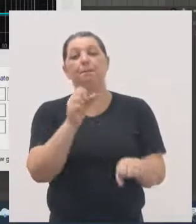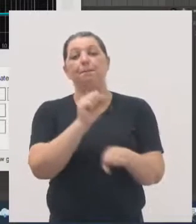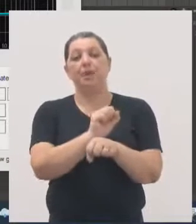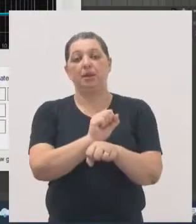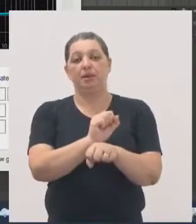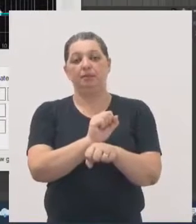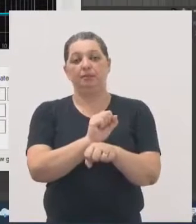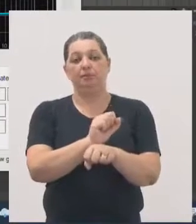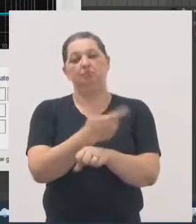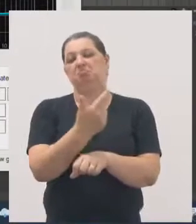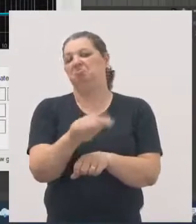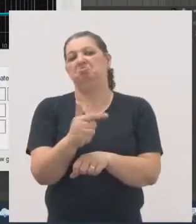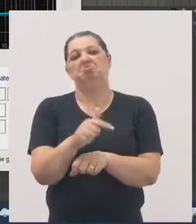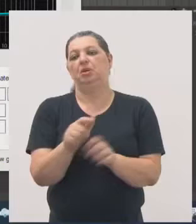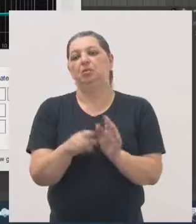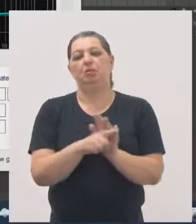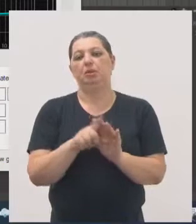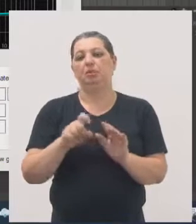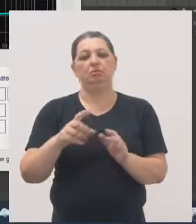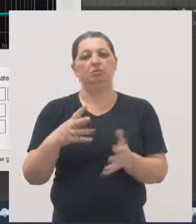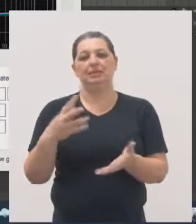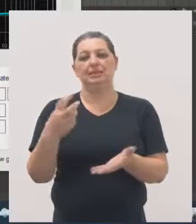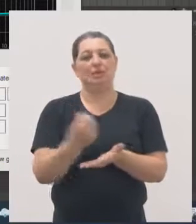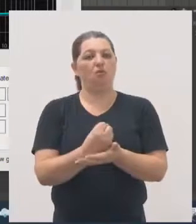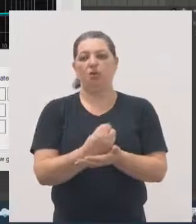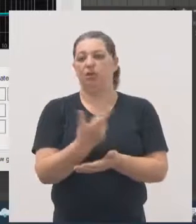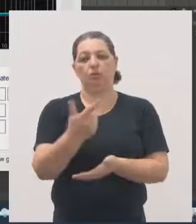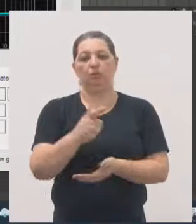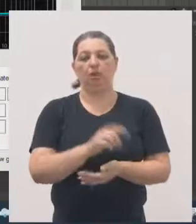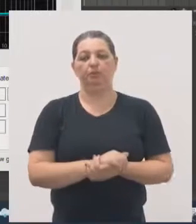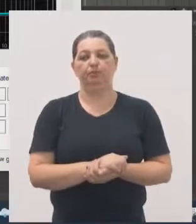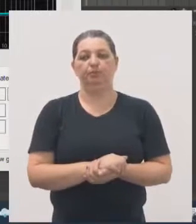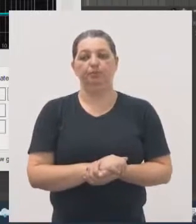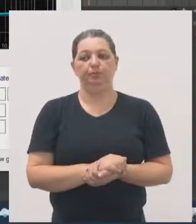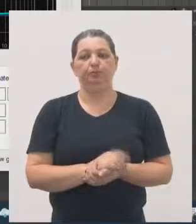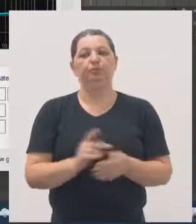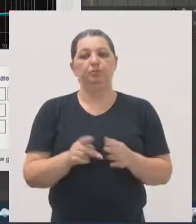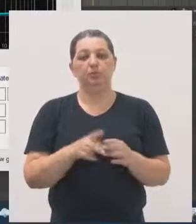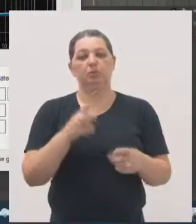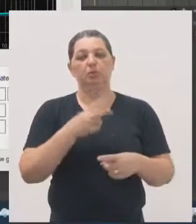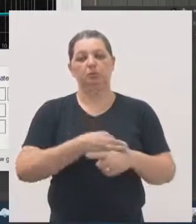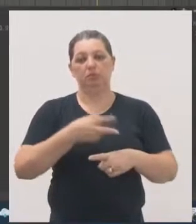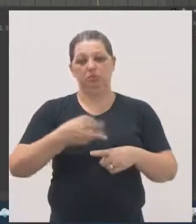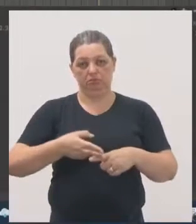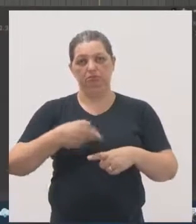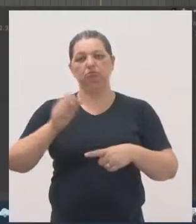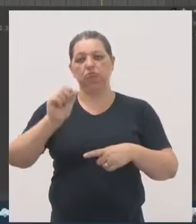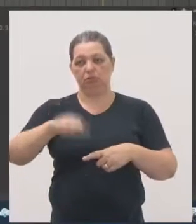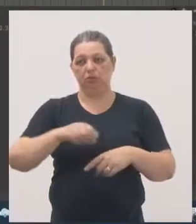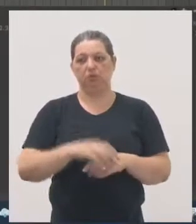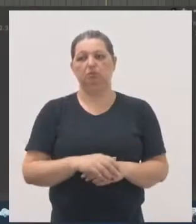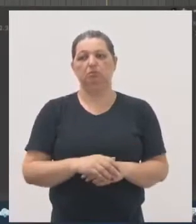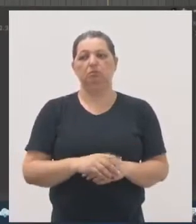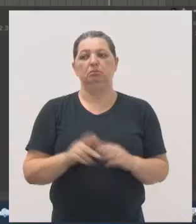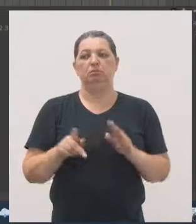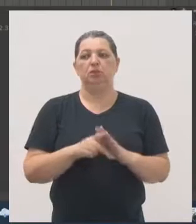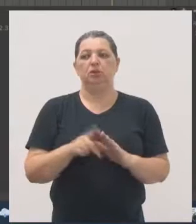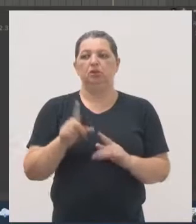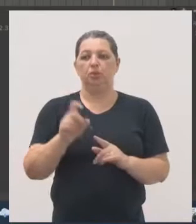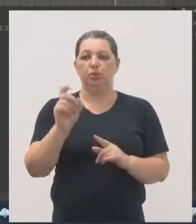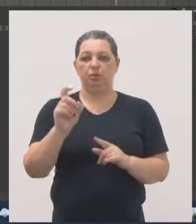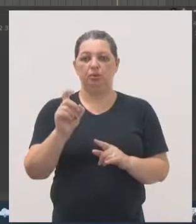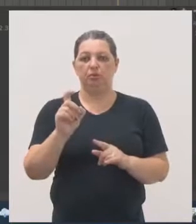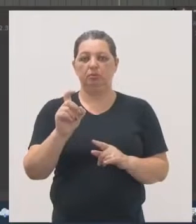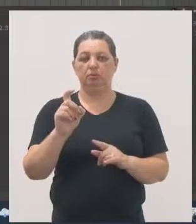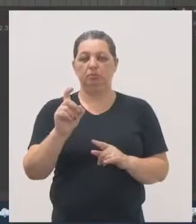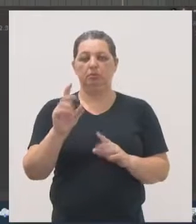Não existe nenhuma tecla de salvar. Assim que você já fez a edição, você pode vir aqui, ó, no fechar. Ele vai